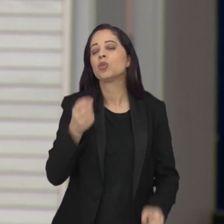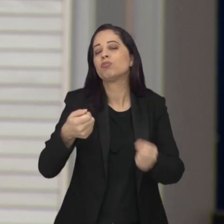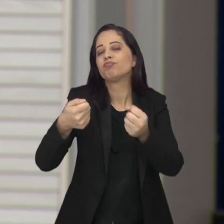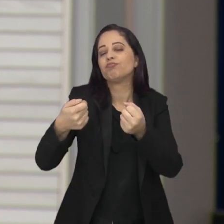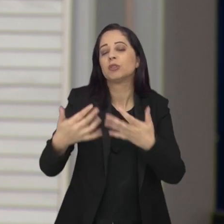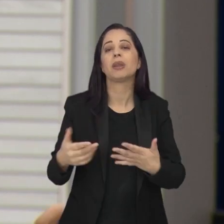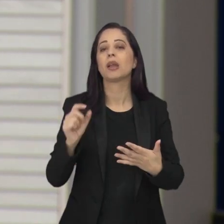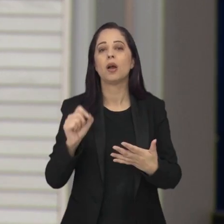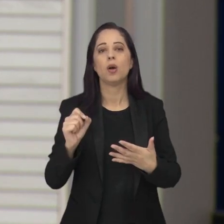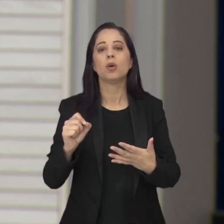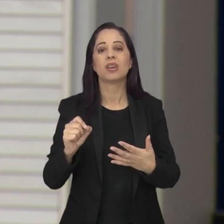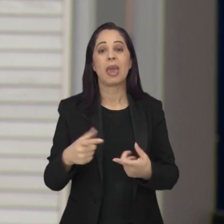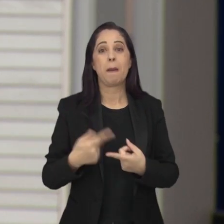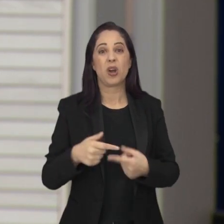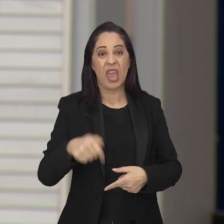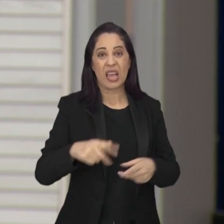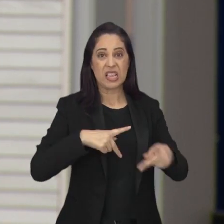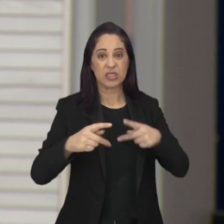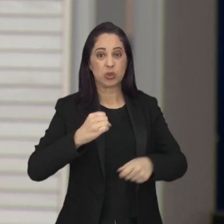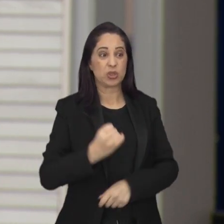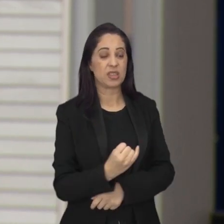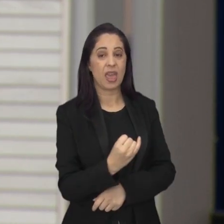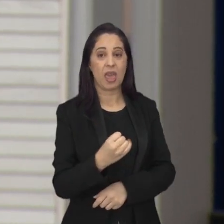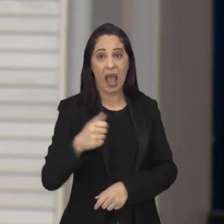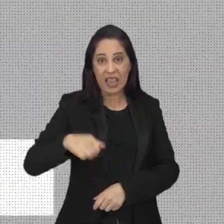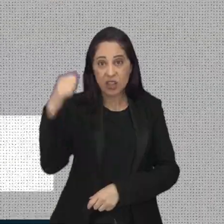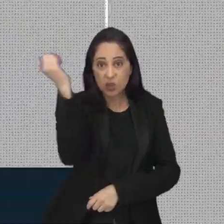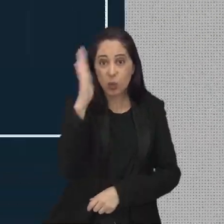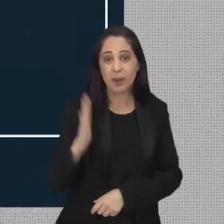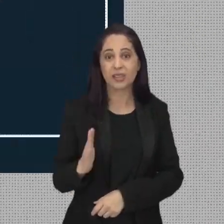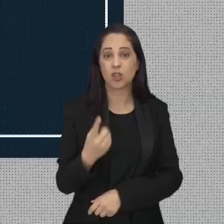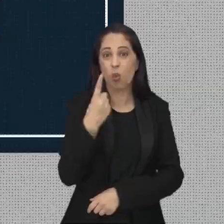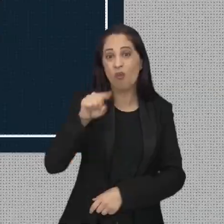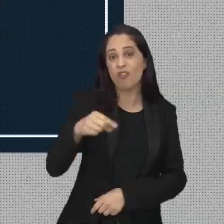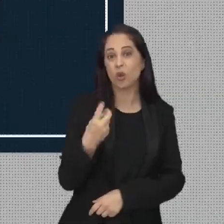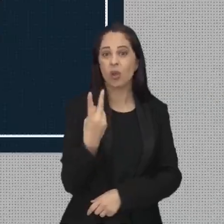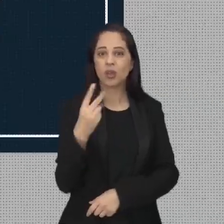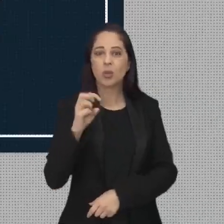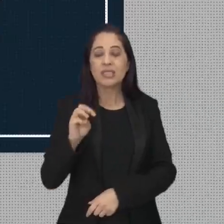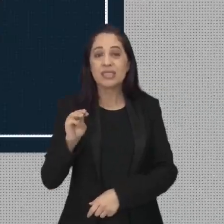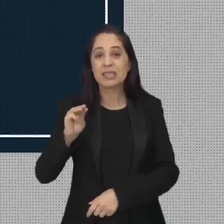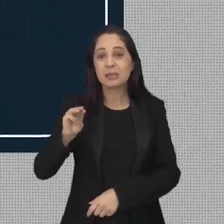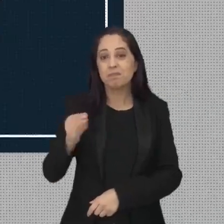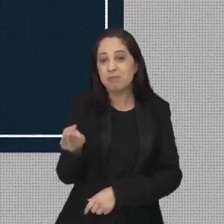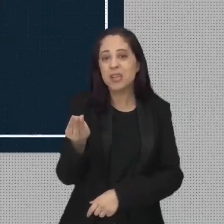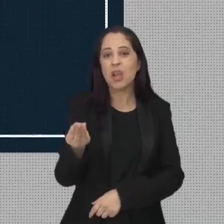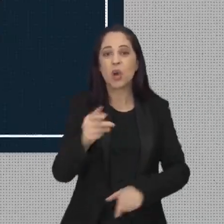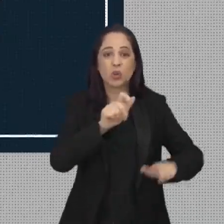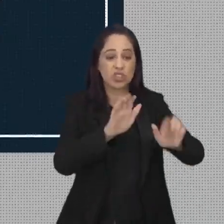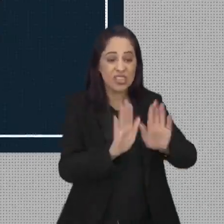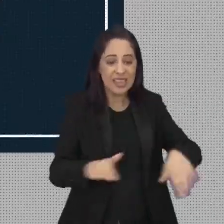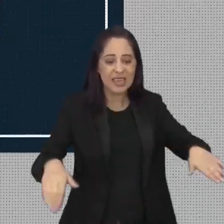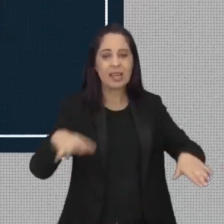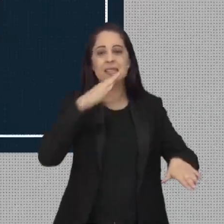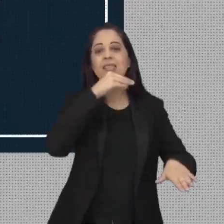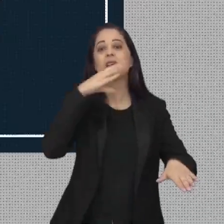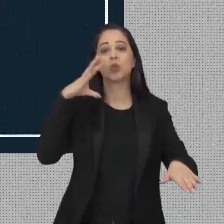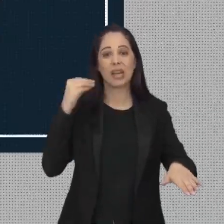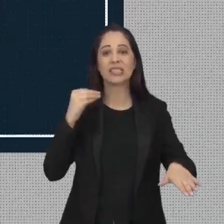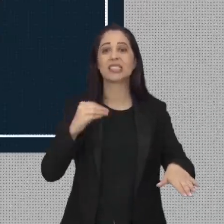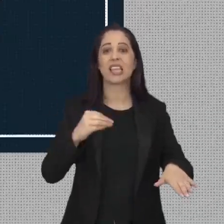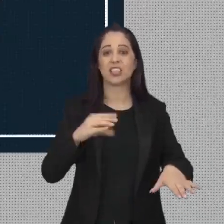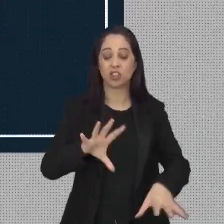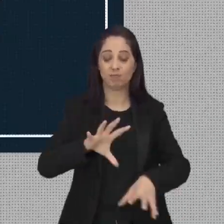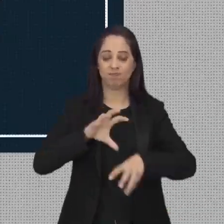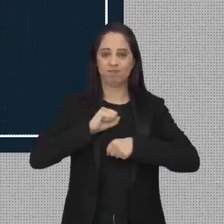Zagueiro traz como justificativa a quantidade de casos. Aqui no país, a doença atinge 1.200.000